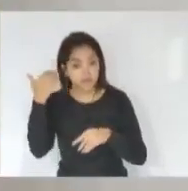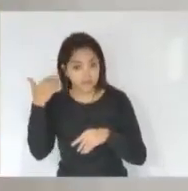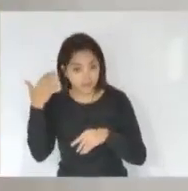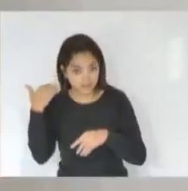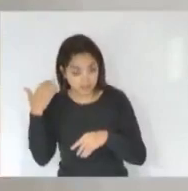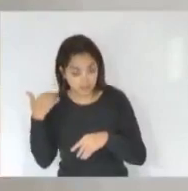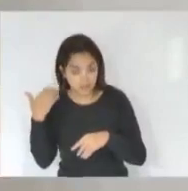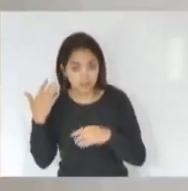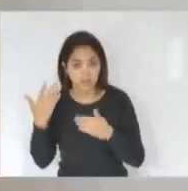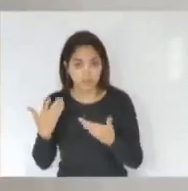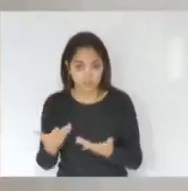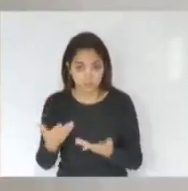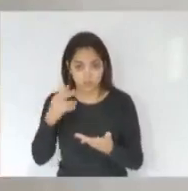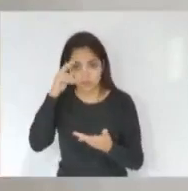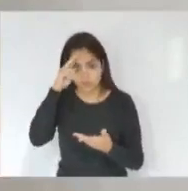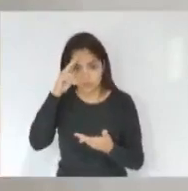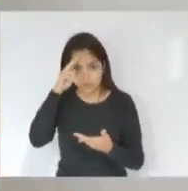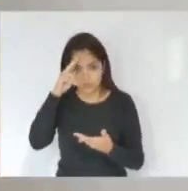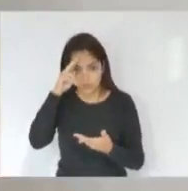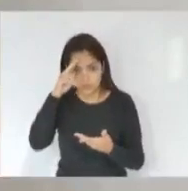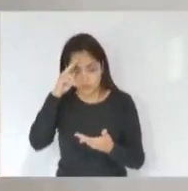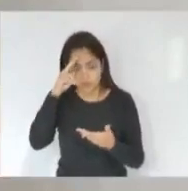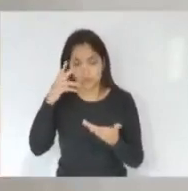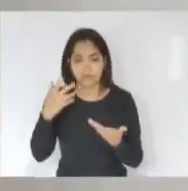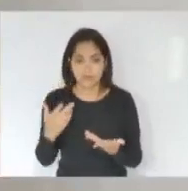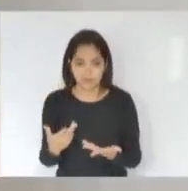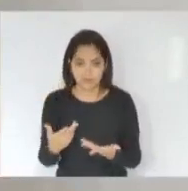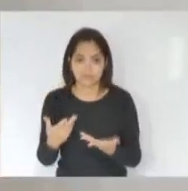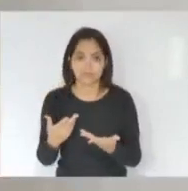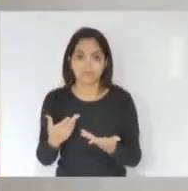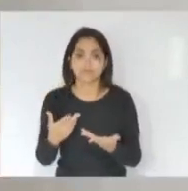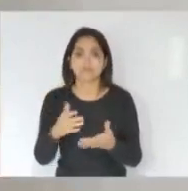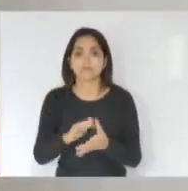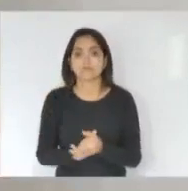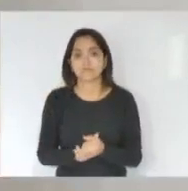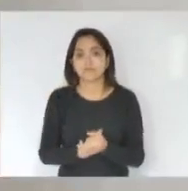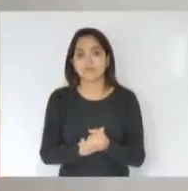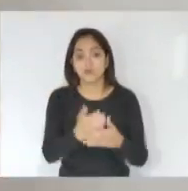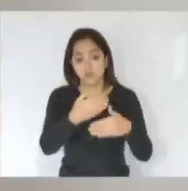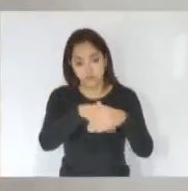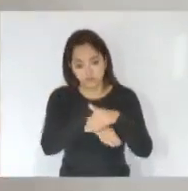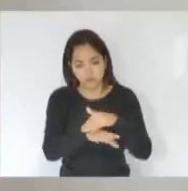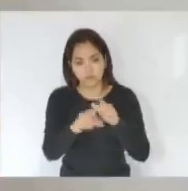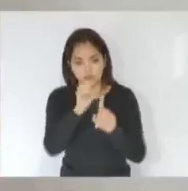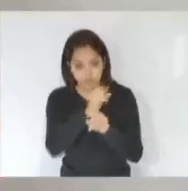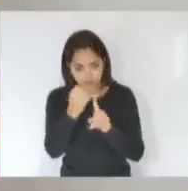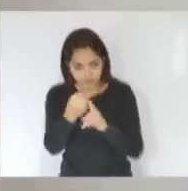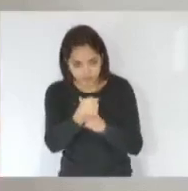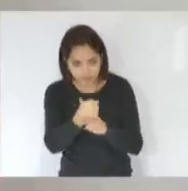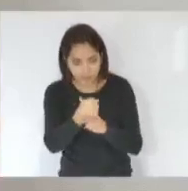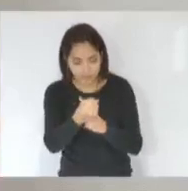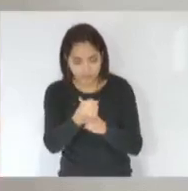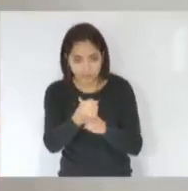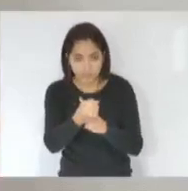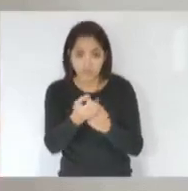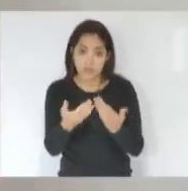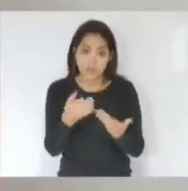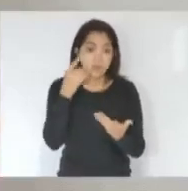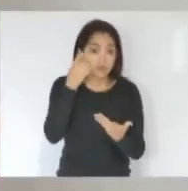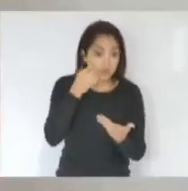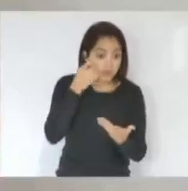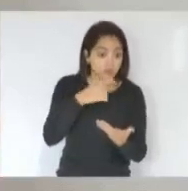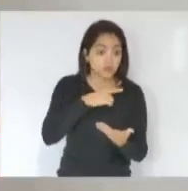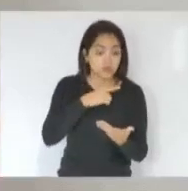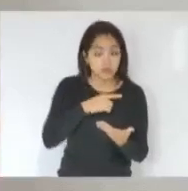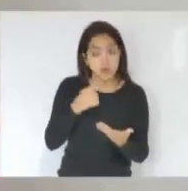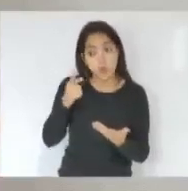história do balcão de negócios que era o Fundo Social. Uns deputados tinham e